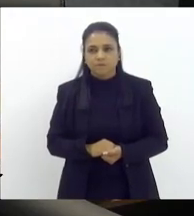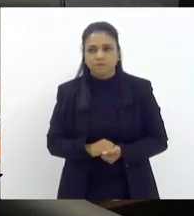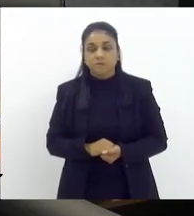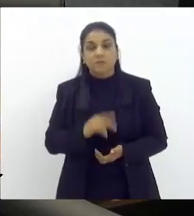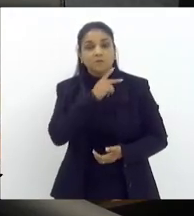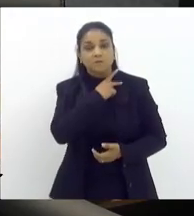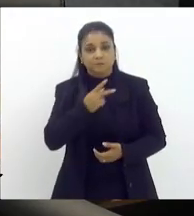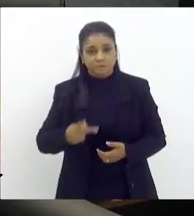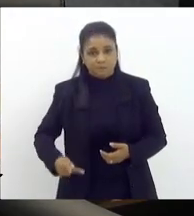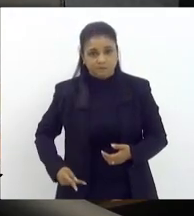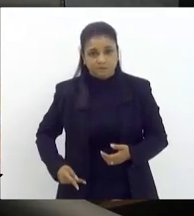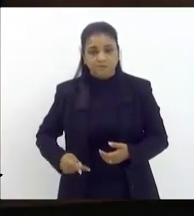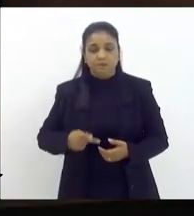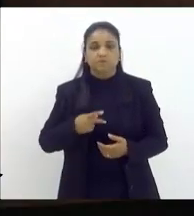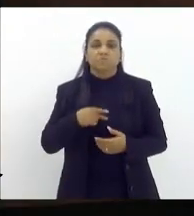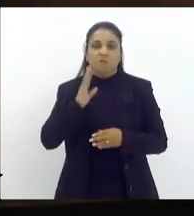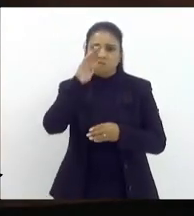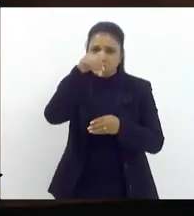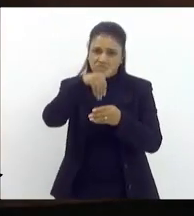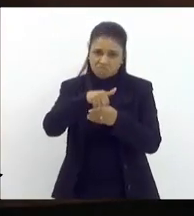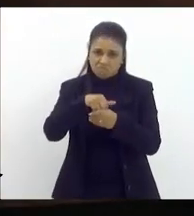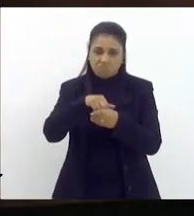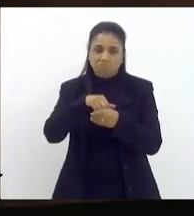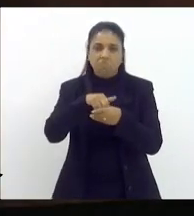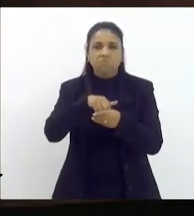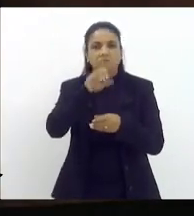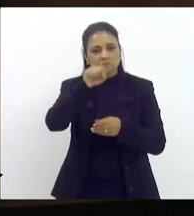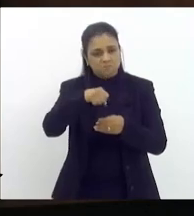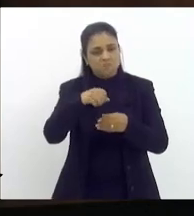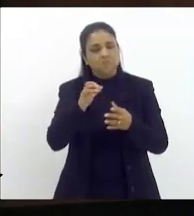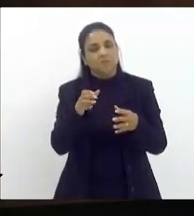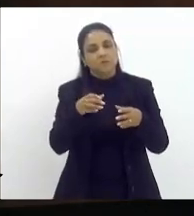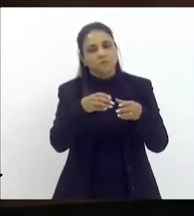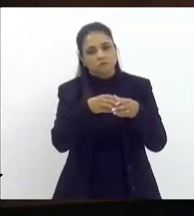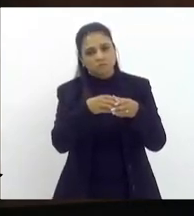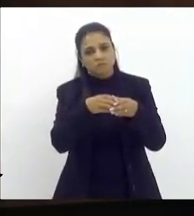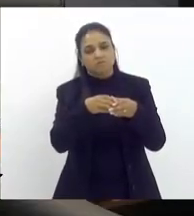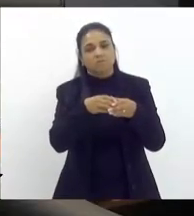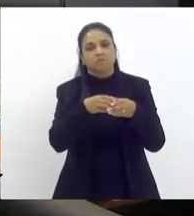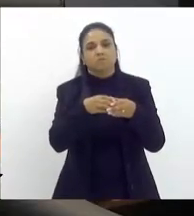Presidente parecia favorável pela comissão de assuntos municipais